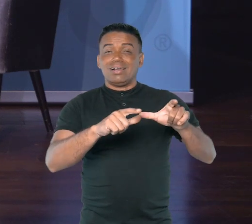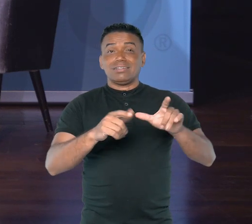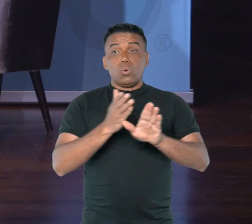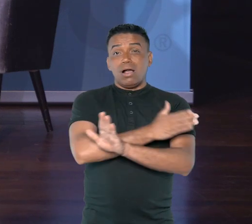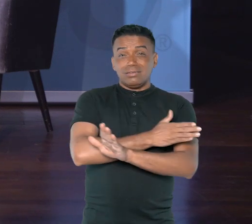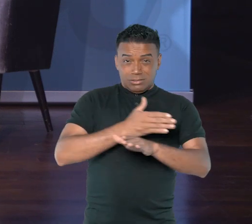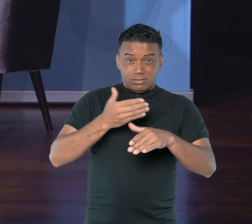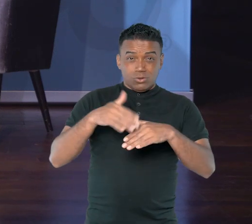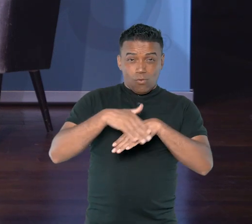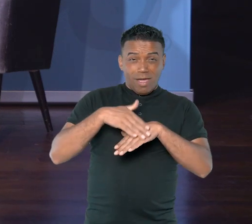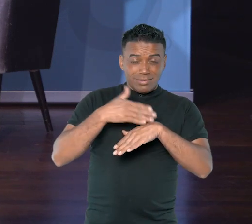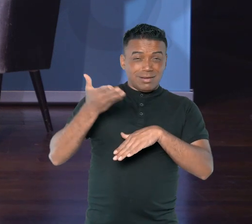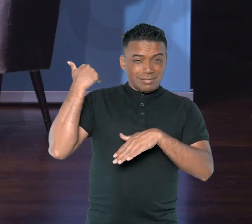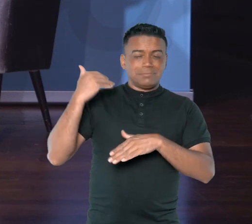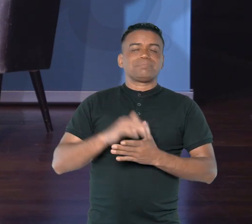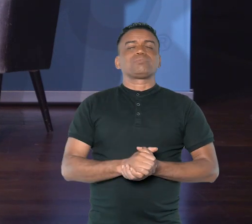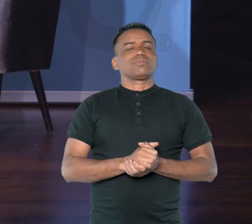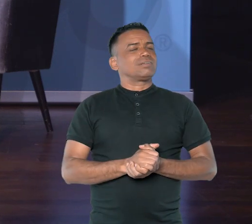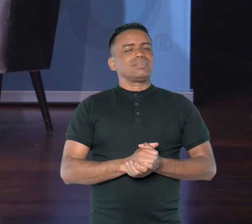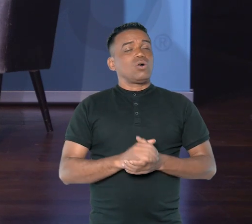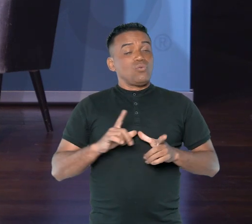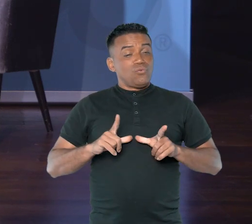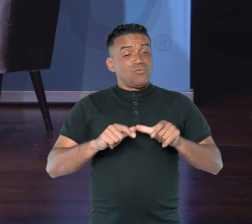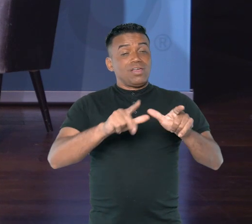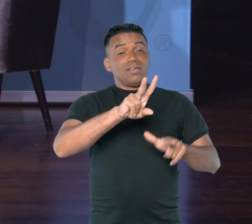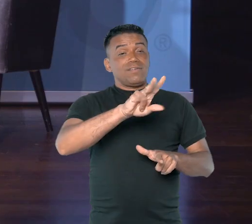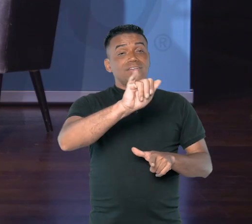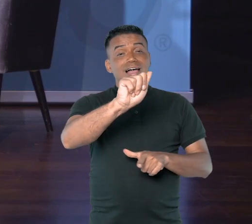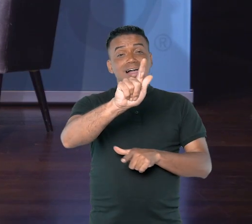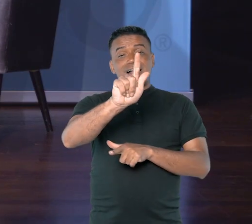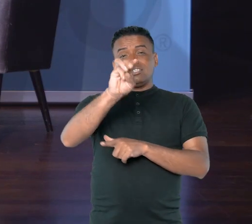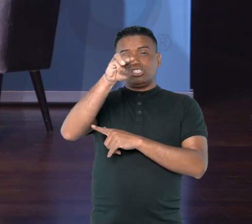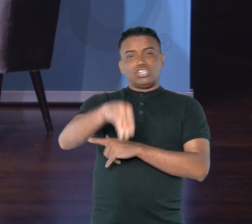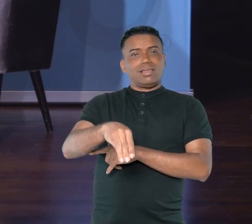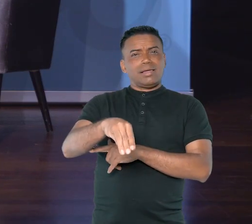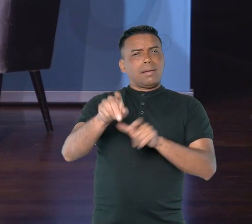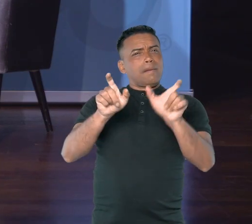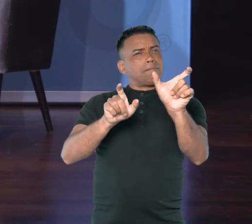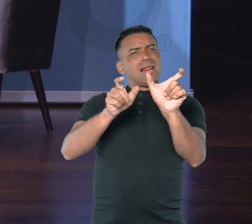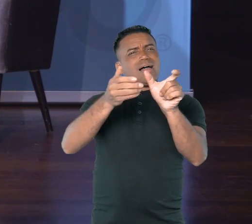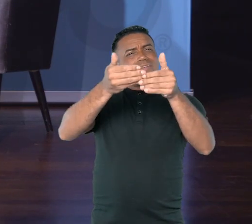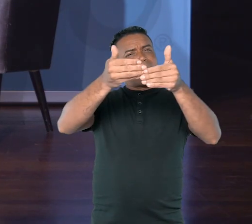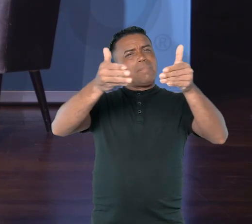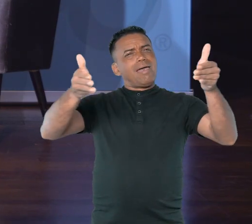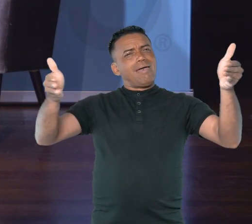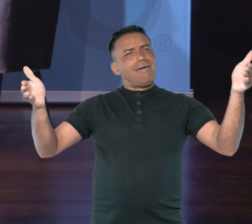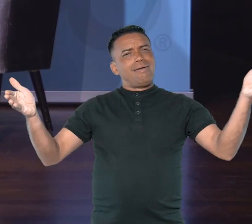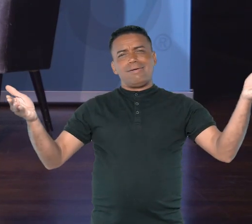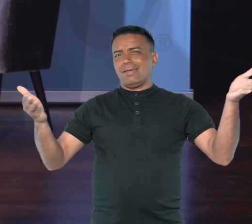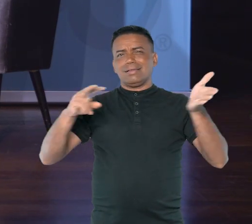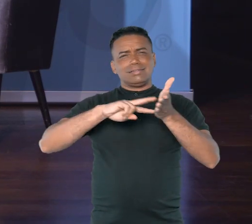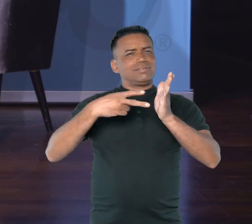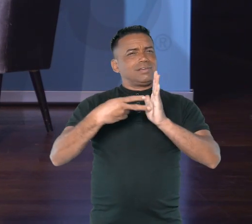acho que viagem é uma palavra muito aberta, né? Cabem muitos sentidos nessa palavra, né? Para umas